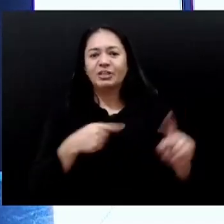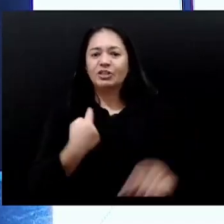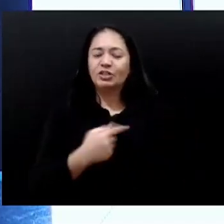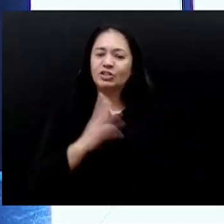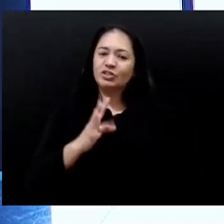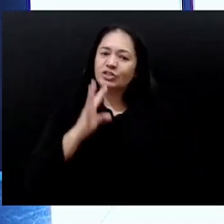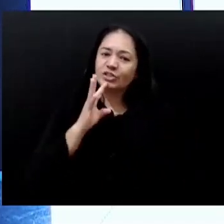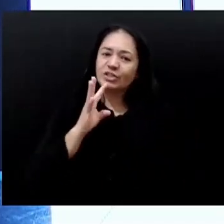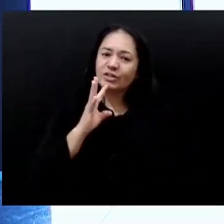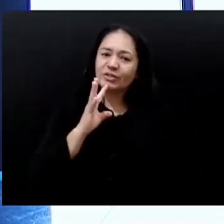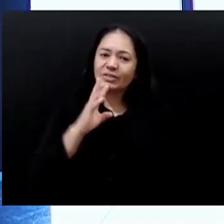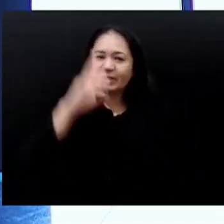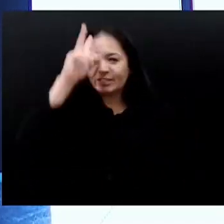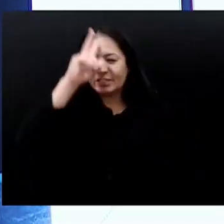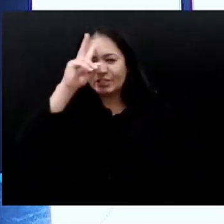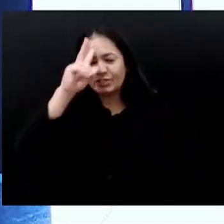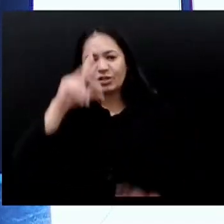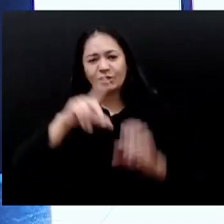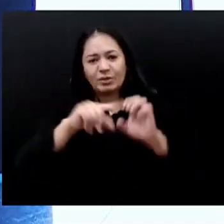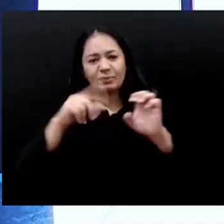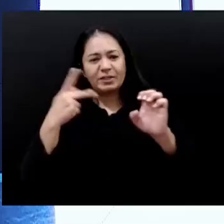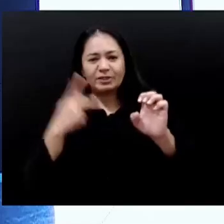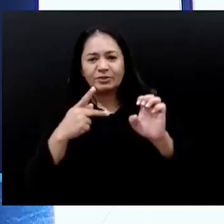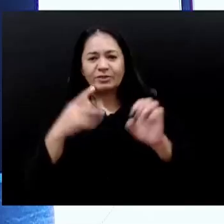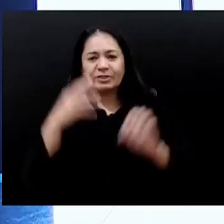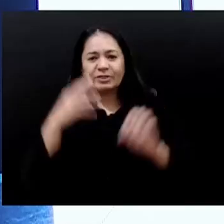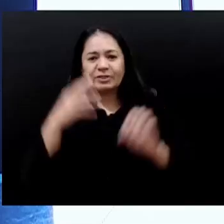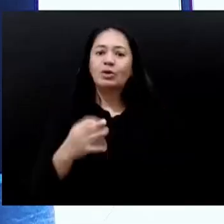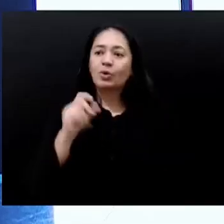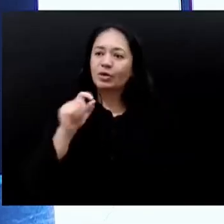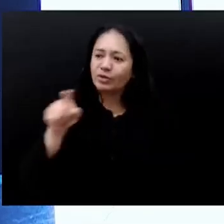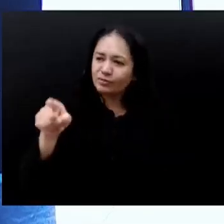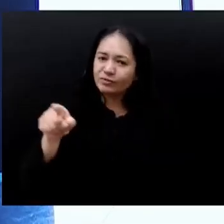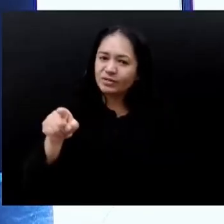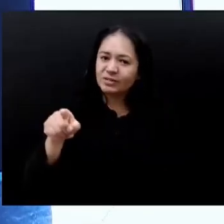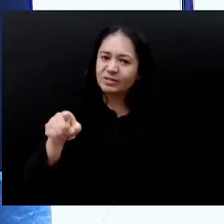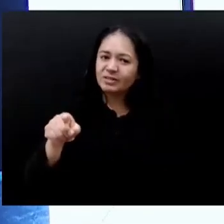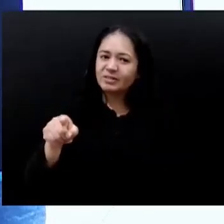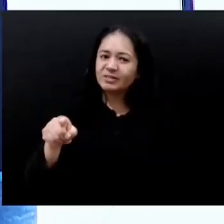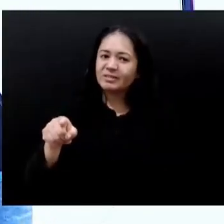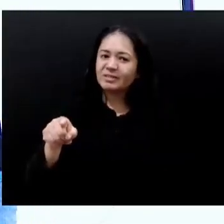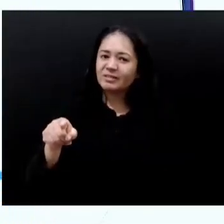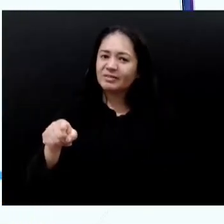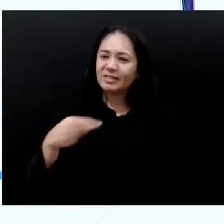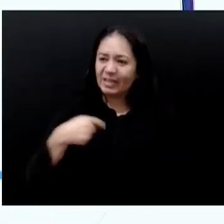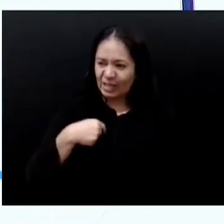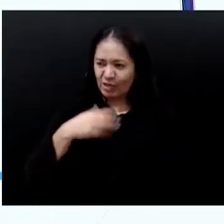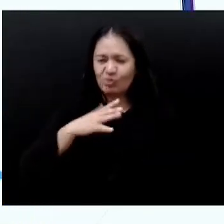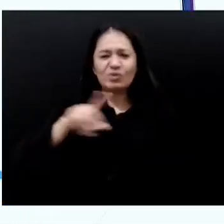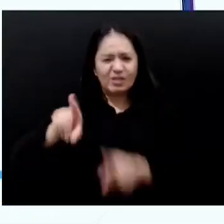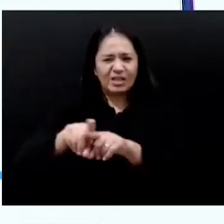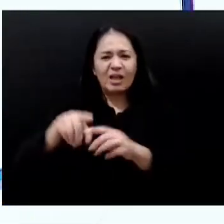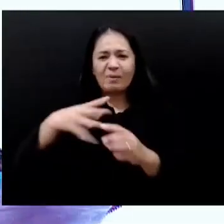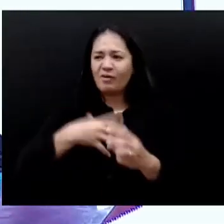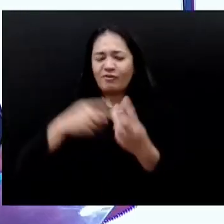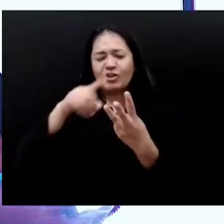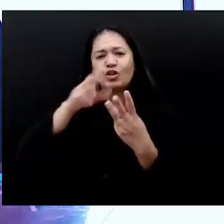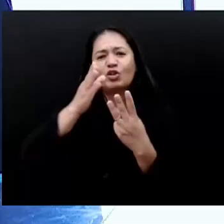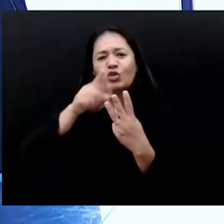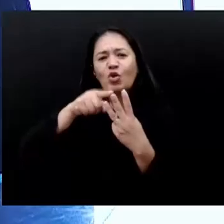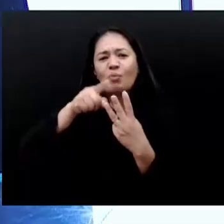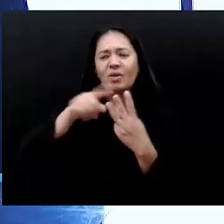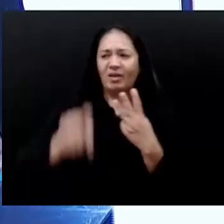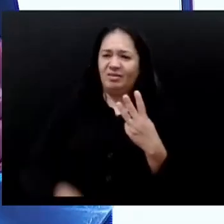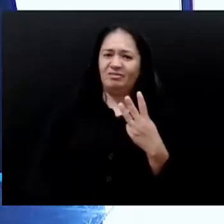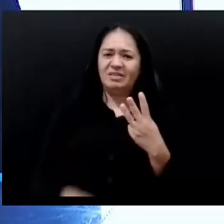dele e eu tenho certeza, Arthur, que você é muito injustiçado, porque eu sou filho do meio também. Então, filho do meio sempre fica no meio,